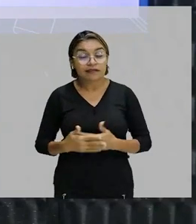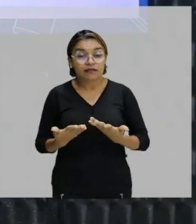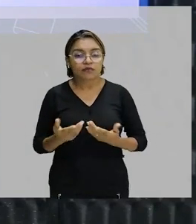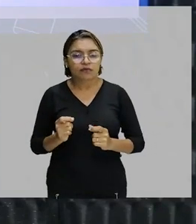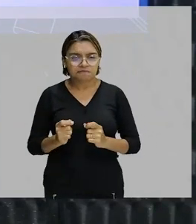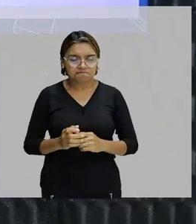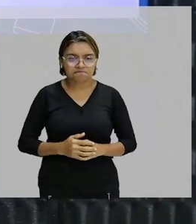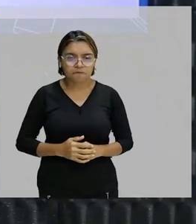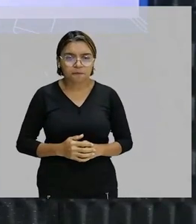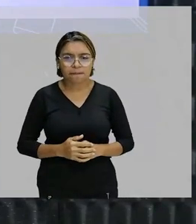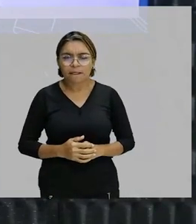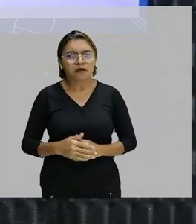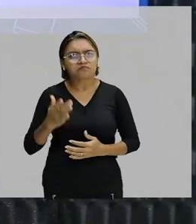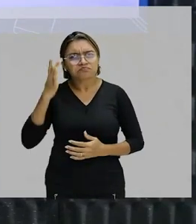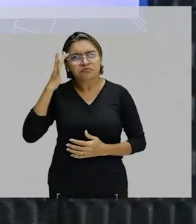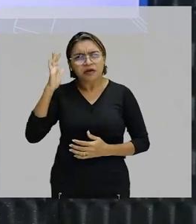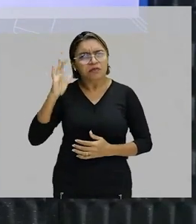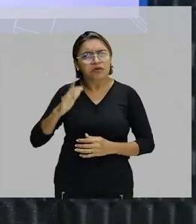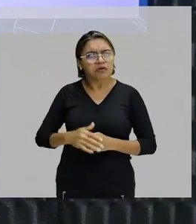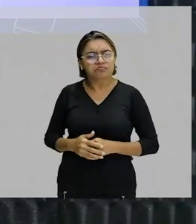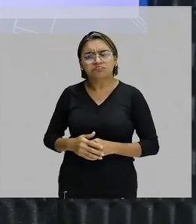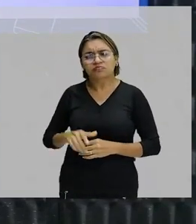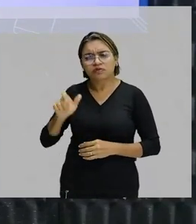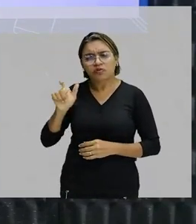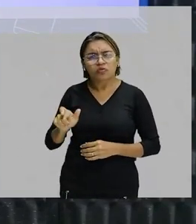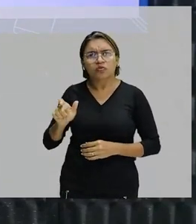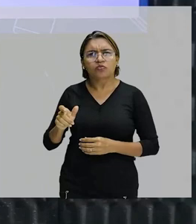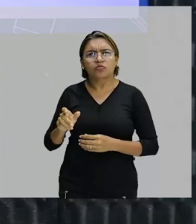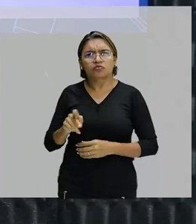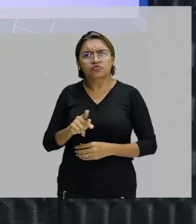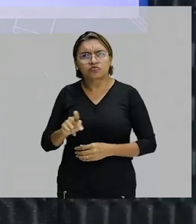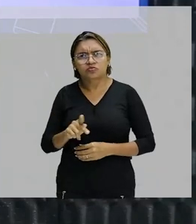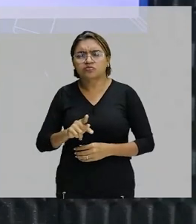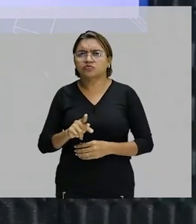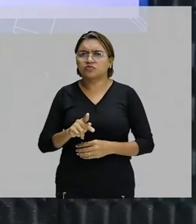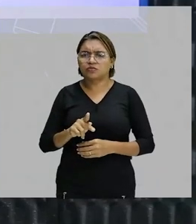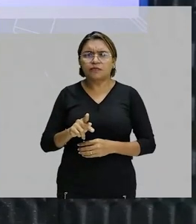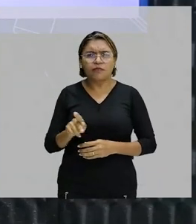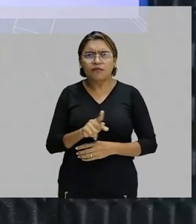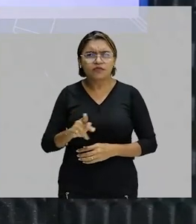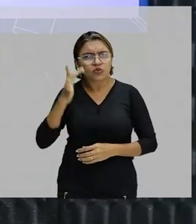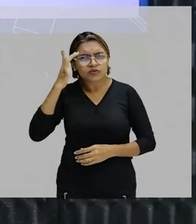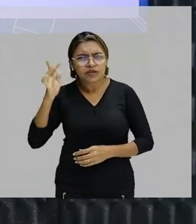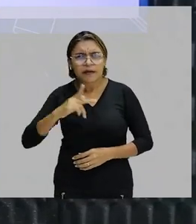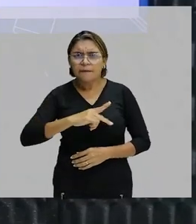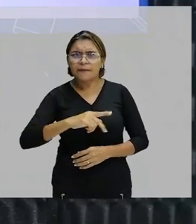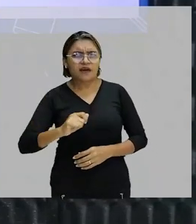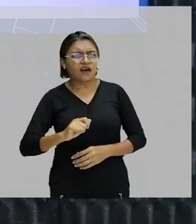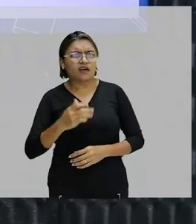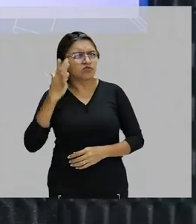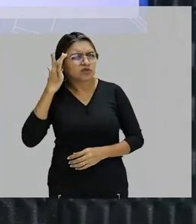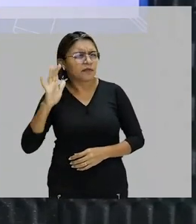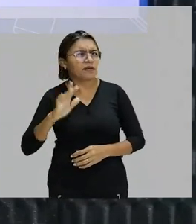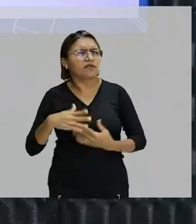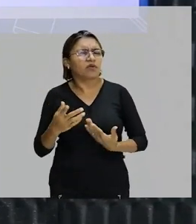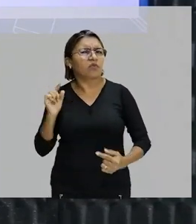né ele nem sabia nem tinha estudado não sabia o que que era uma progressão aritmética e justamente por esse motivo que